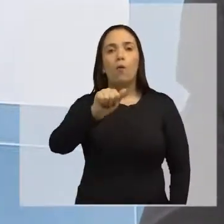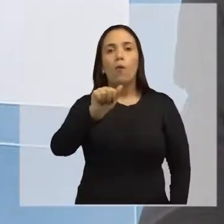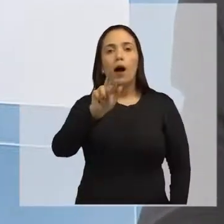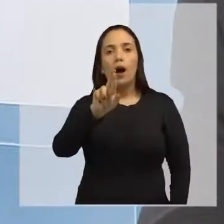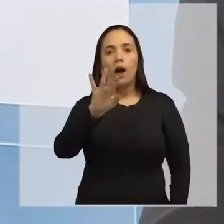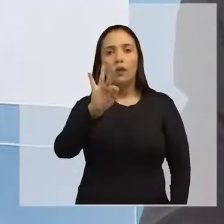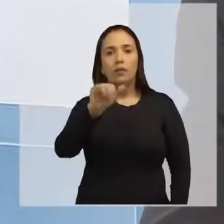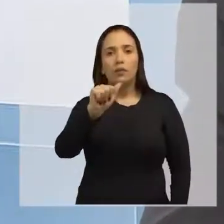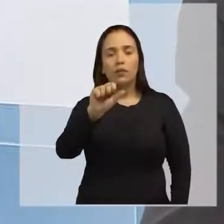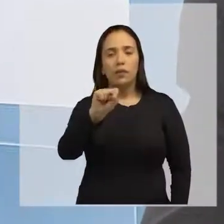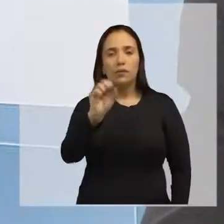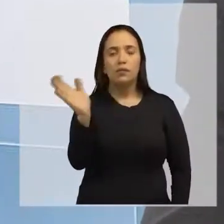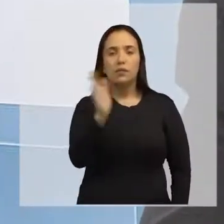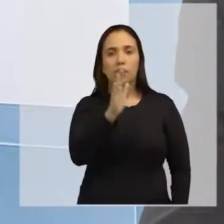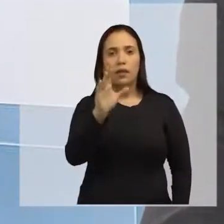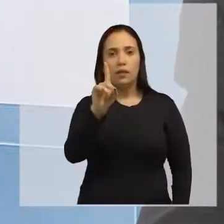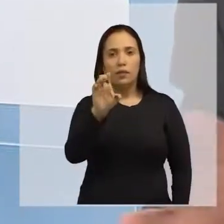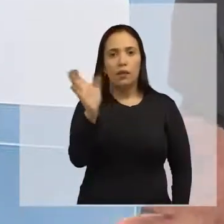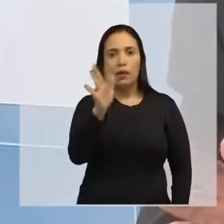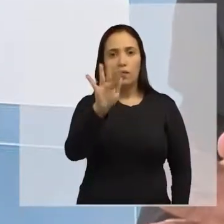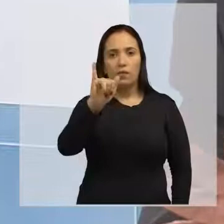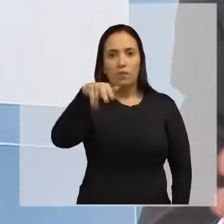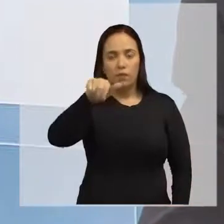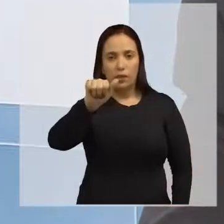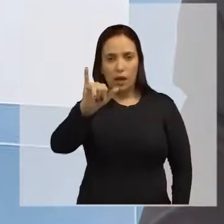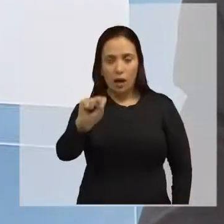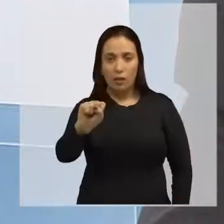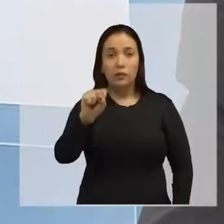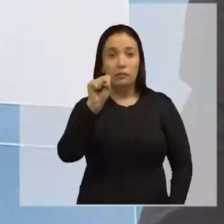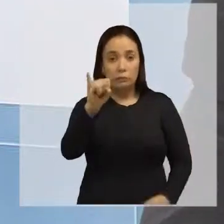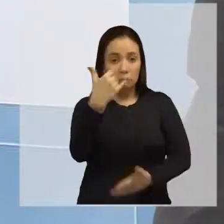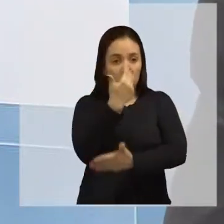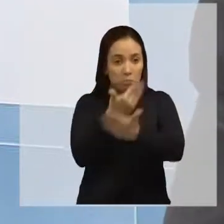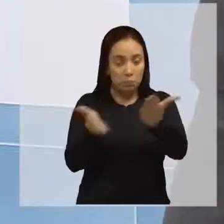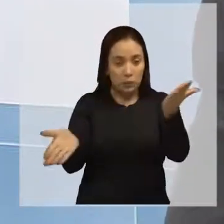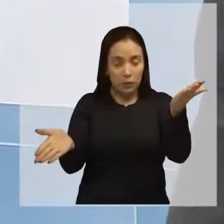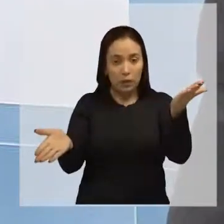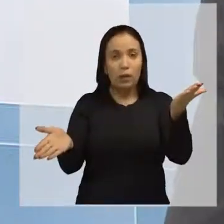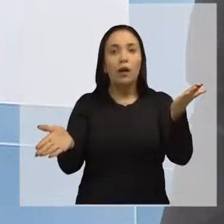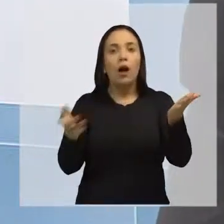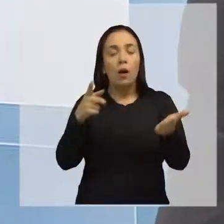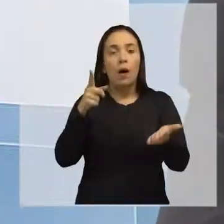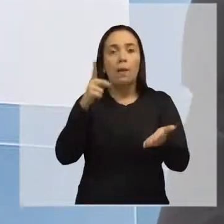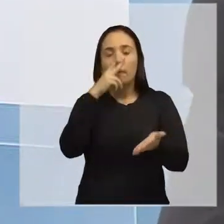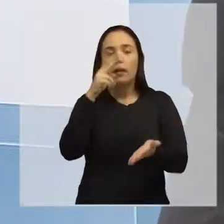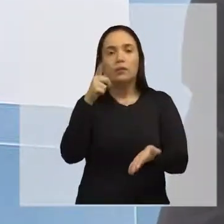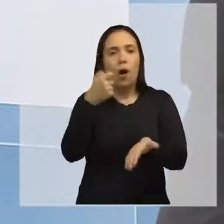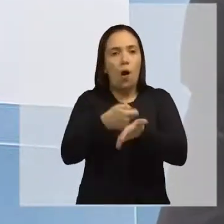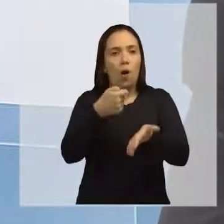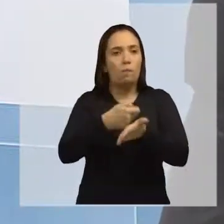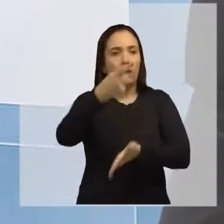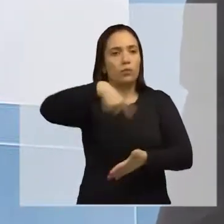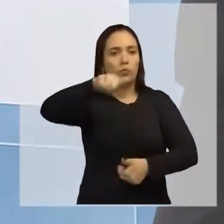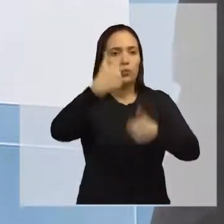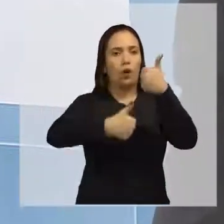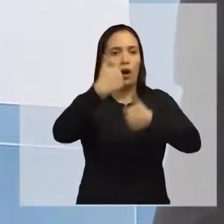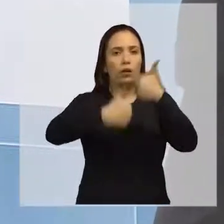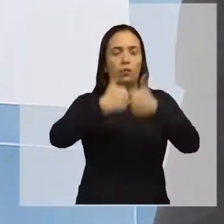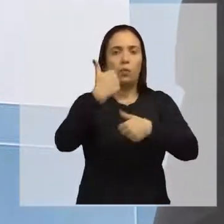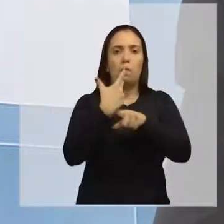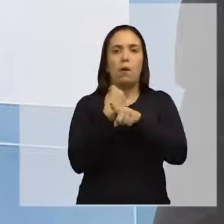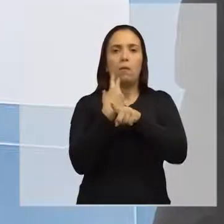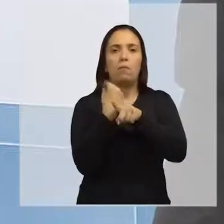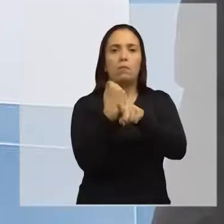o treinador jamais vai treinar coisa alguma. Porque no Brasil, chegar nas quartas de finais é obrigação. E a obrigação até ser